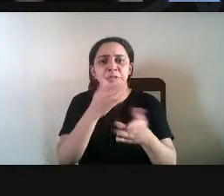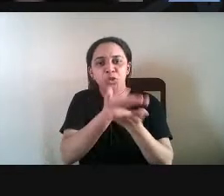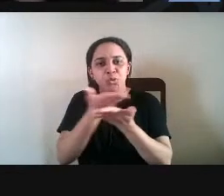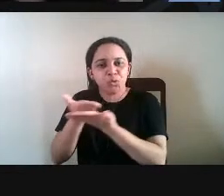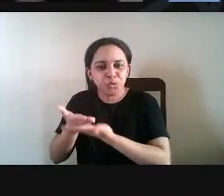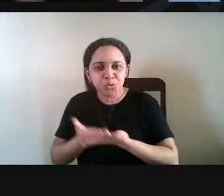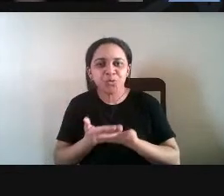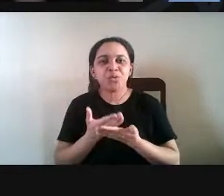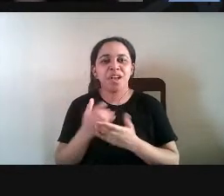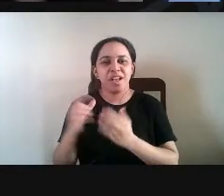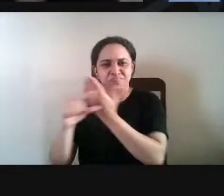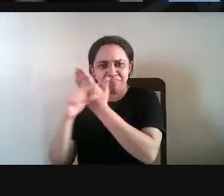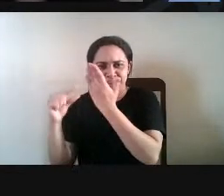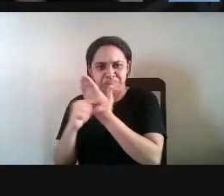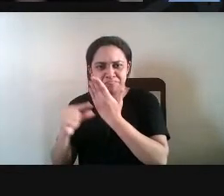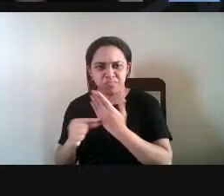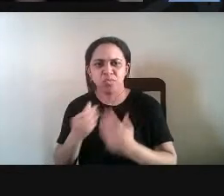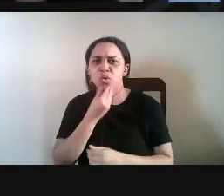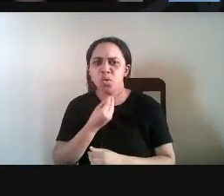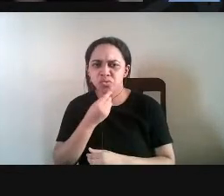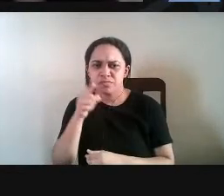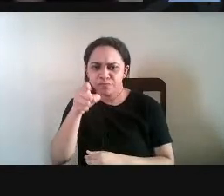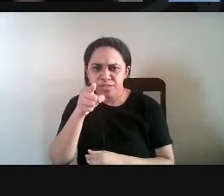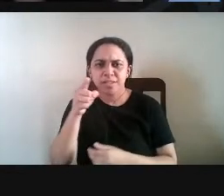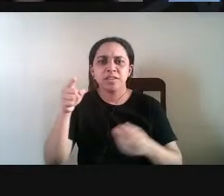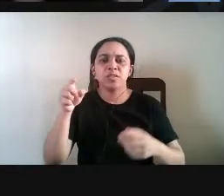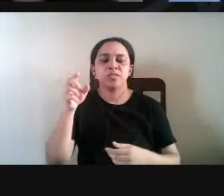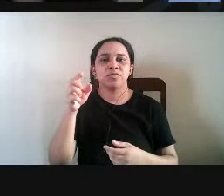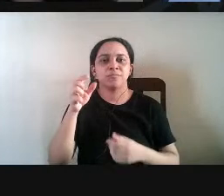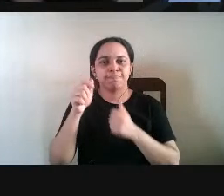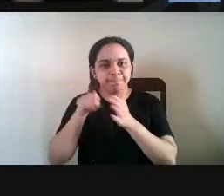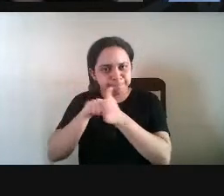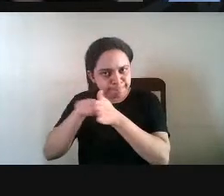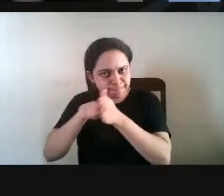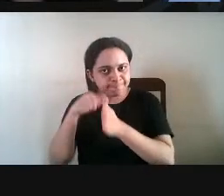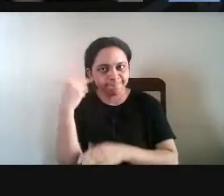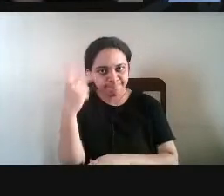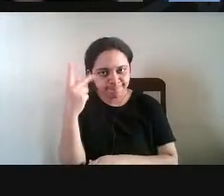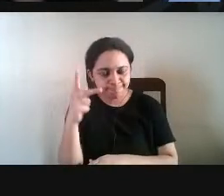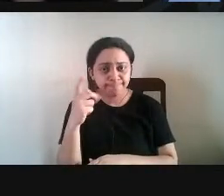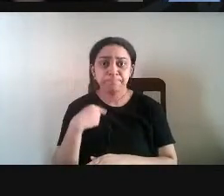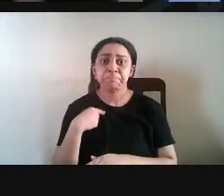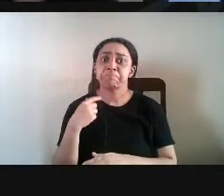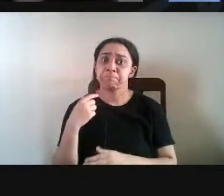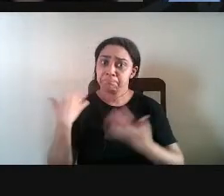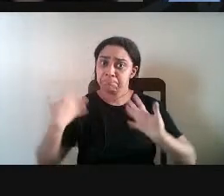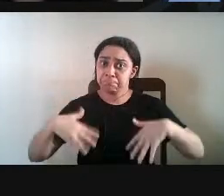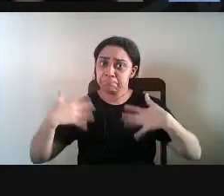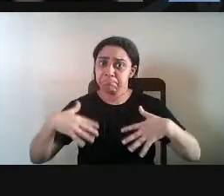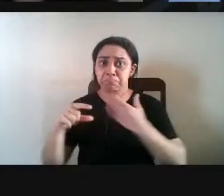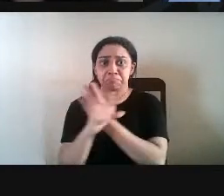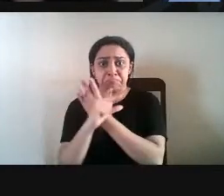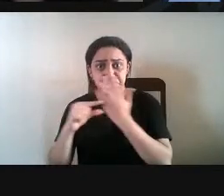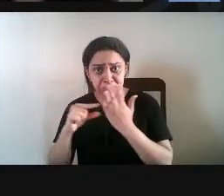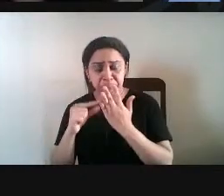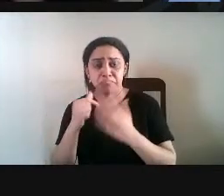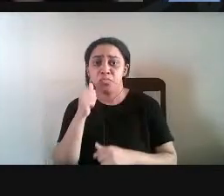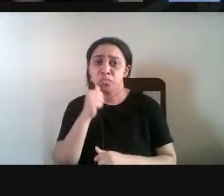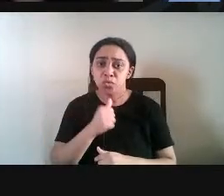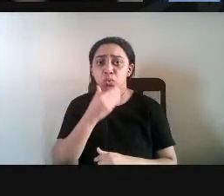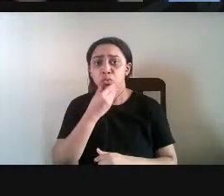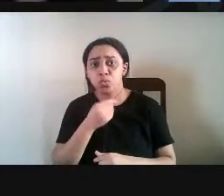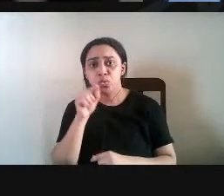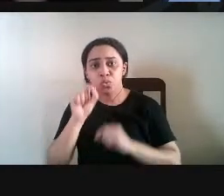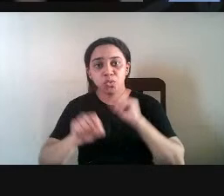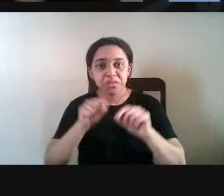os autores que a senhora tem citado, assim, diversos assim, do meu conhecimento, quer dizer, muitos autores que se debruçam, né, para trabalhar